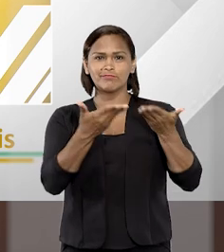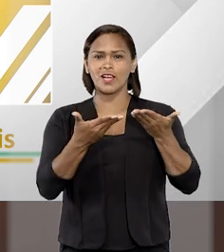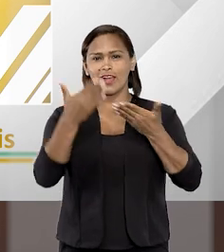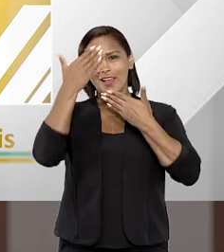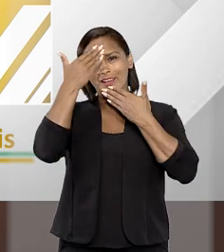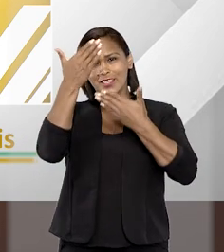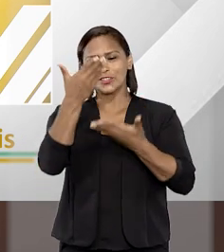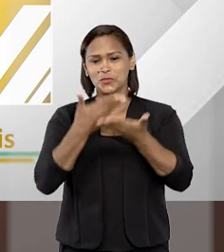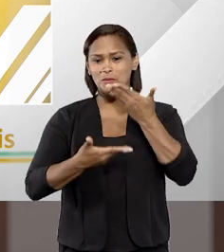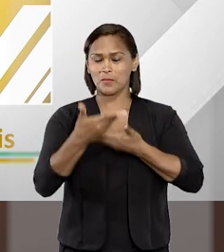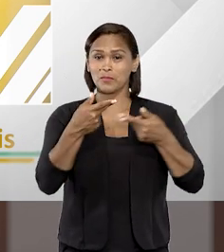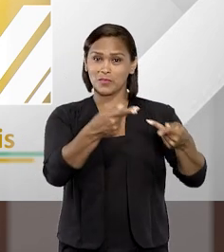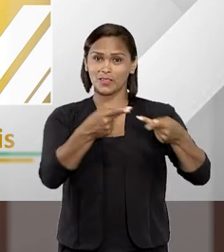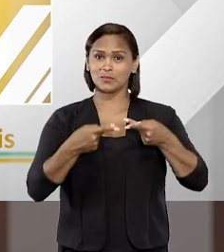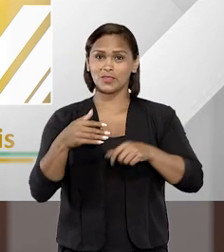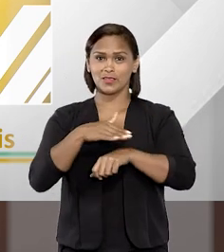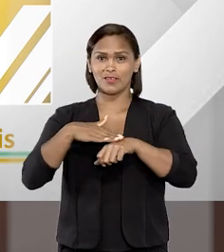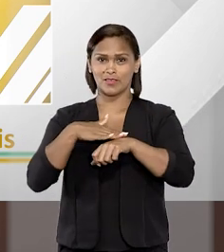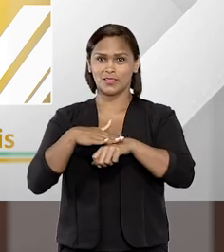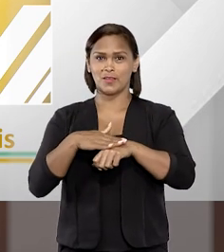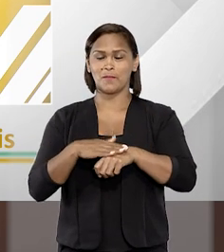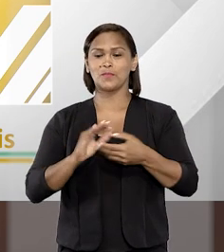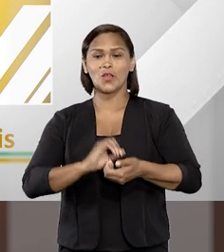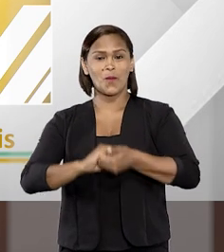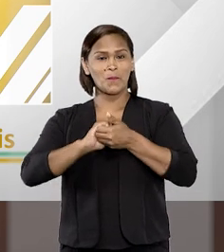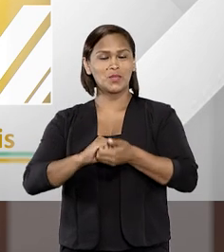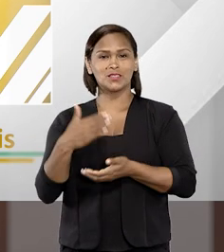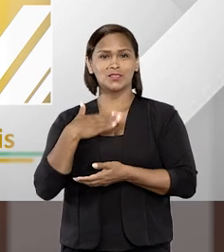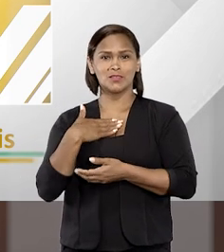agradecemos a sua participação nessa conversa